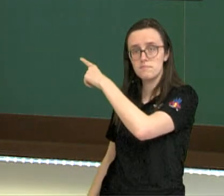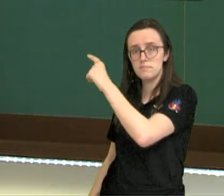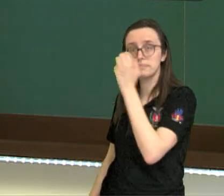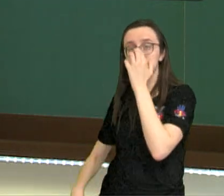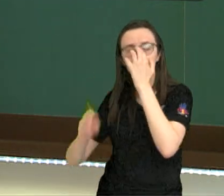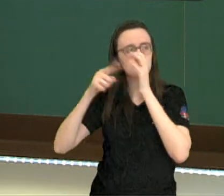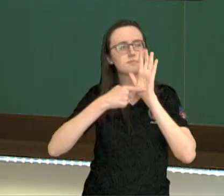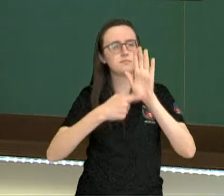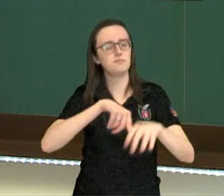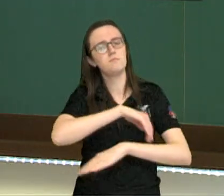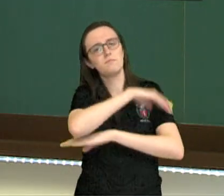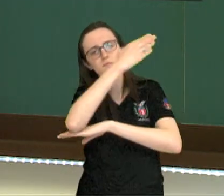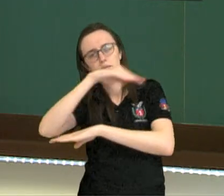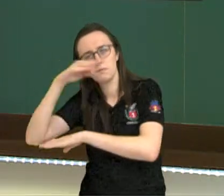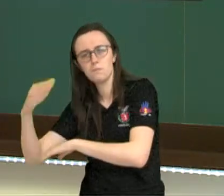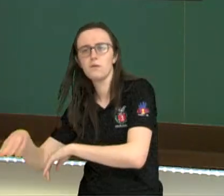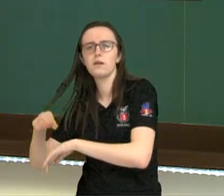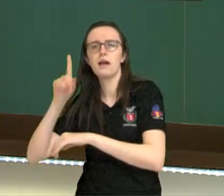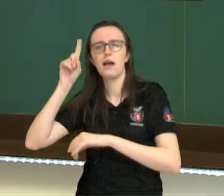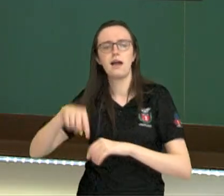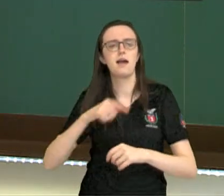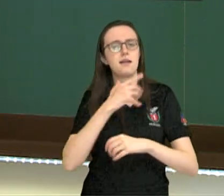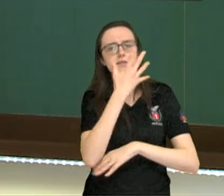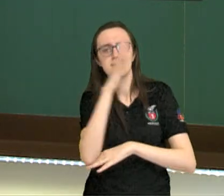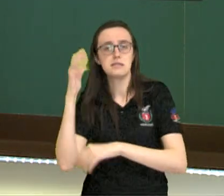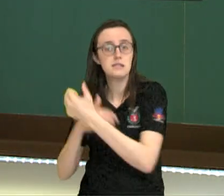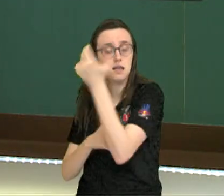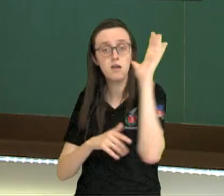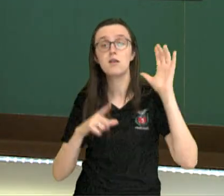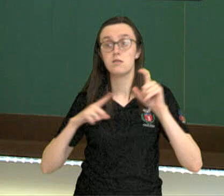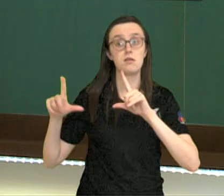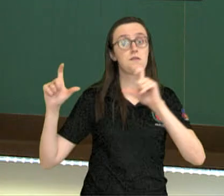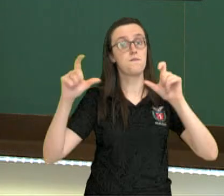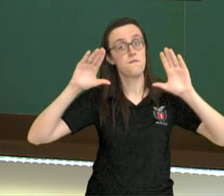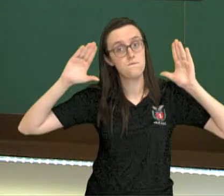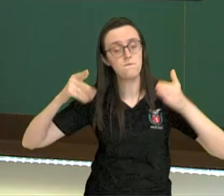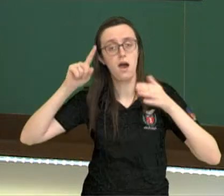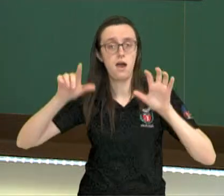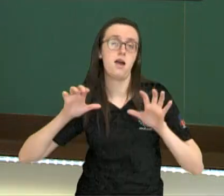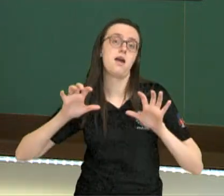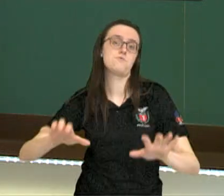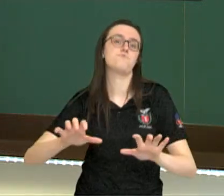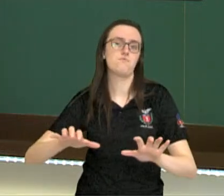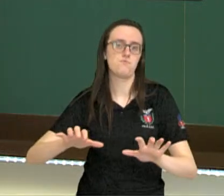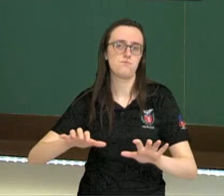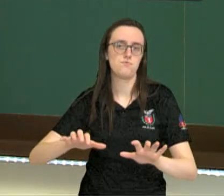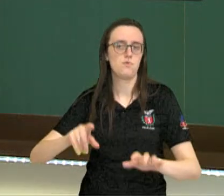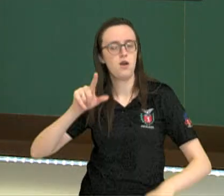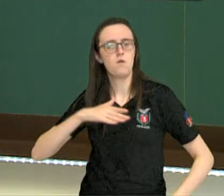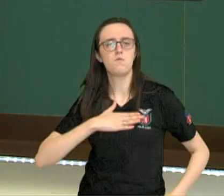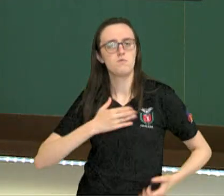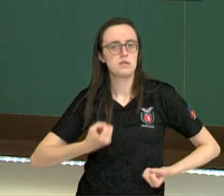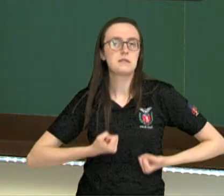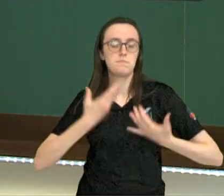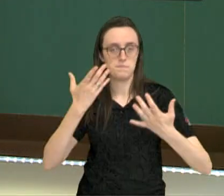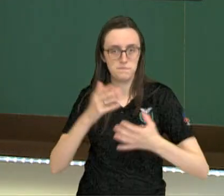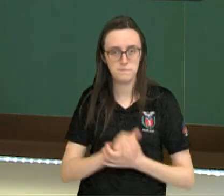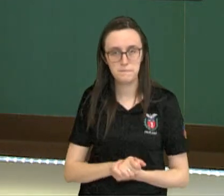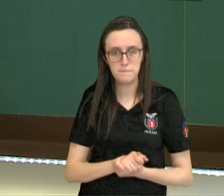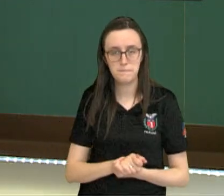de montanhas é a natureza então tem fotógrafos que se dedicam a esse tipo de expressão